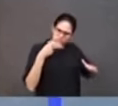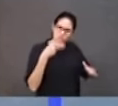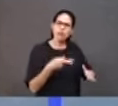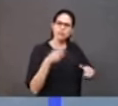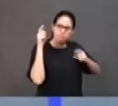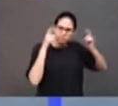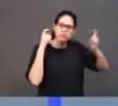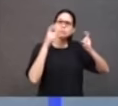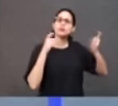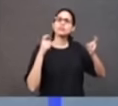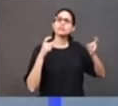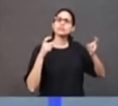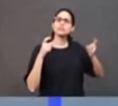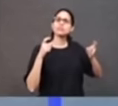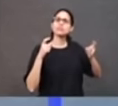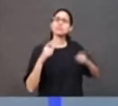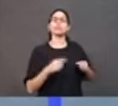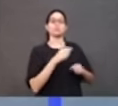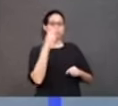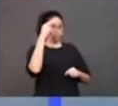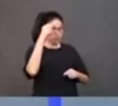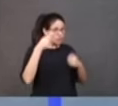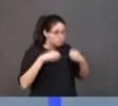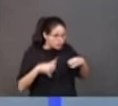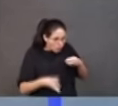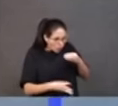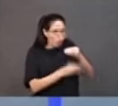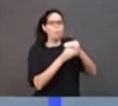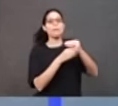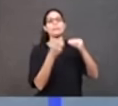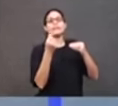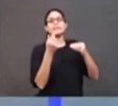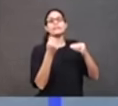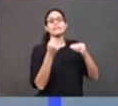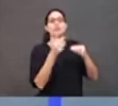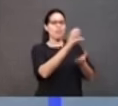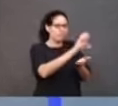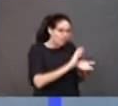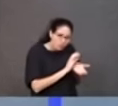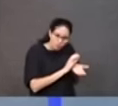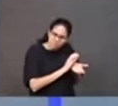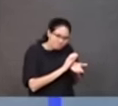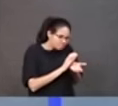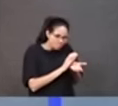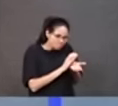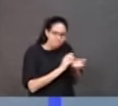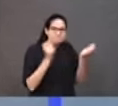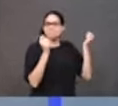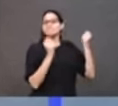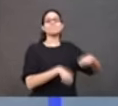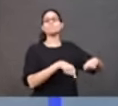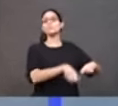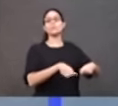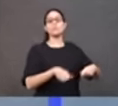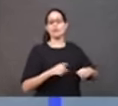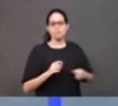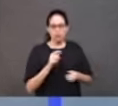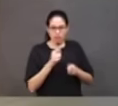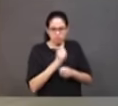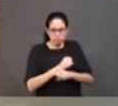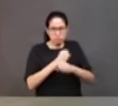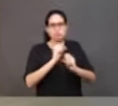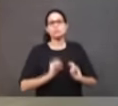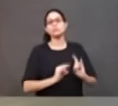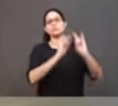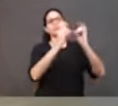A universidade tem que complementar esses valores que são insuficientes para o sucesso de muitos desses prédios.